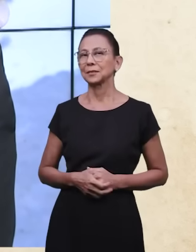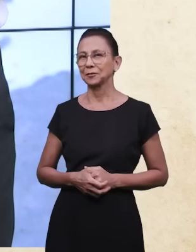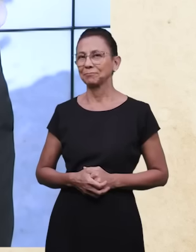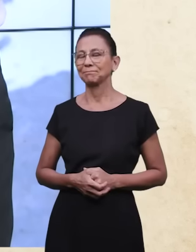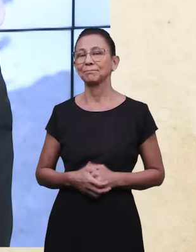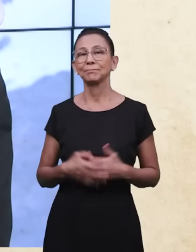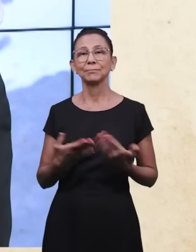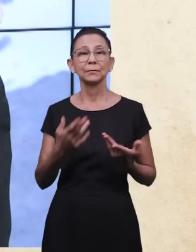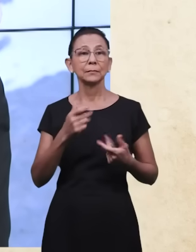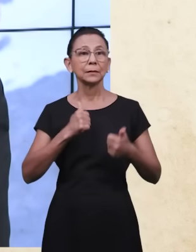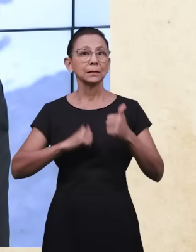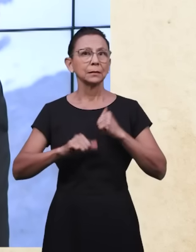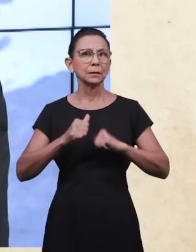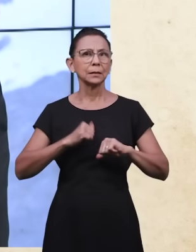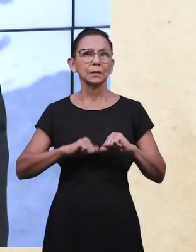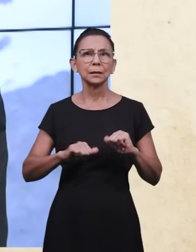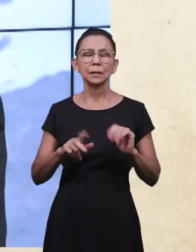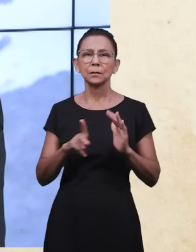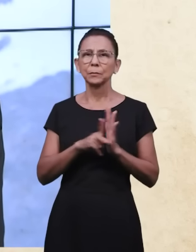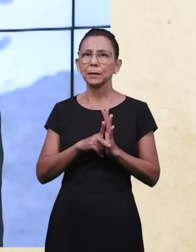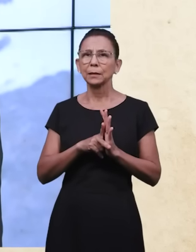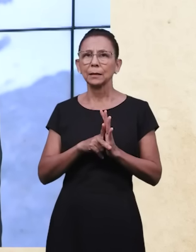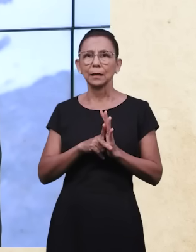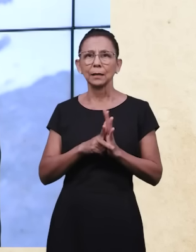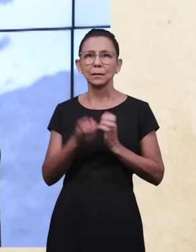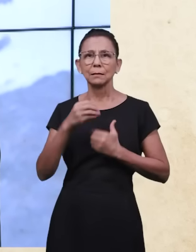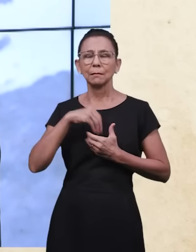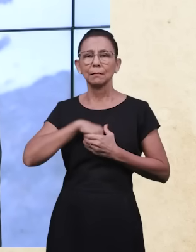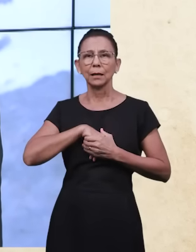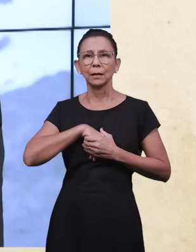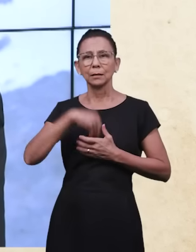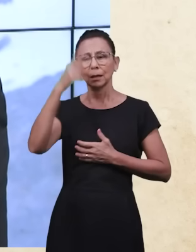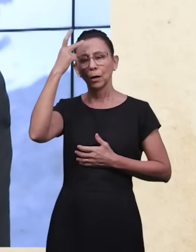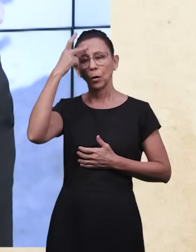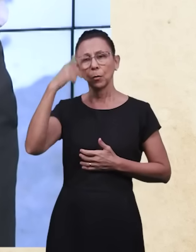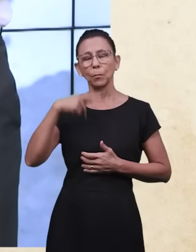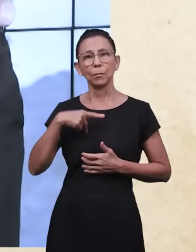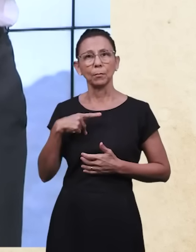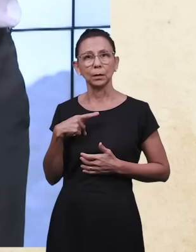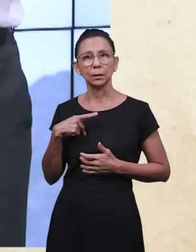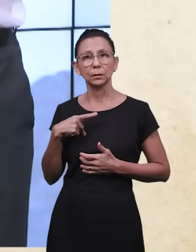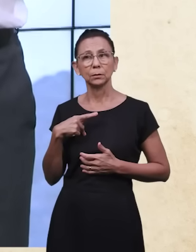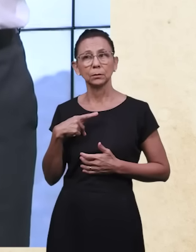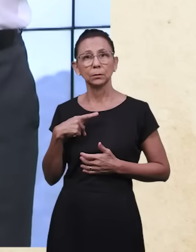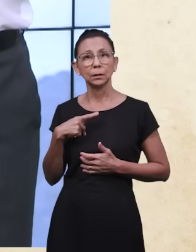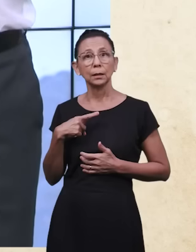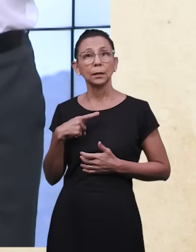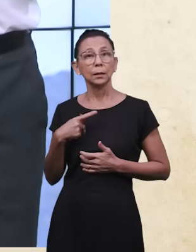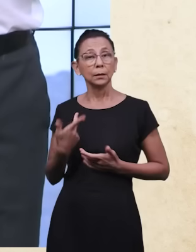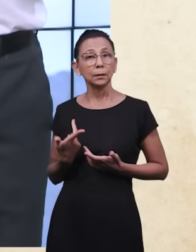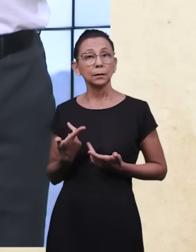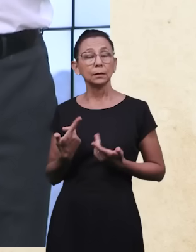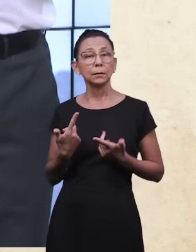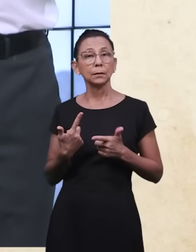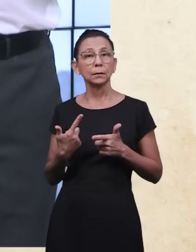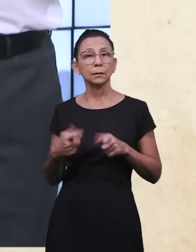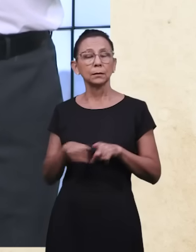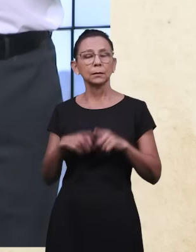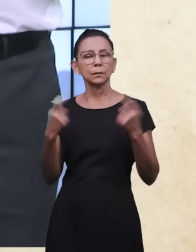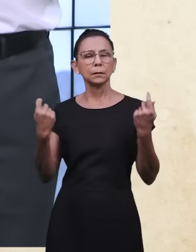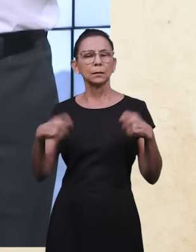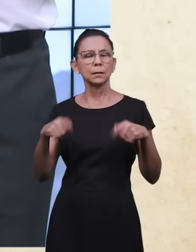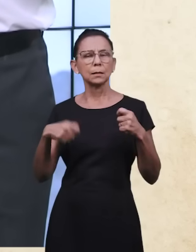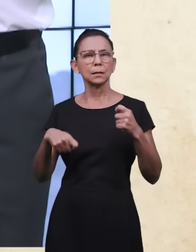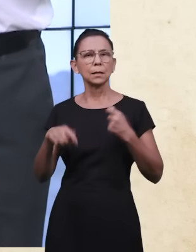a ansiedade faz parte da natureza humana e, na verdade, ela é até necessária, porque é